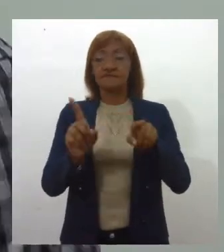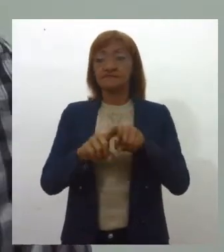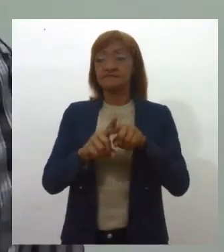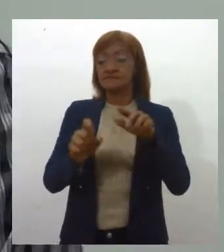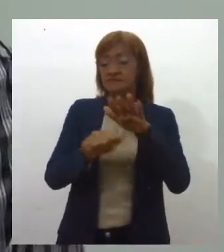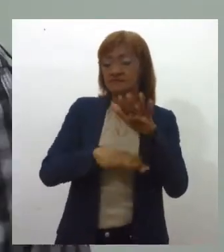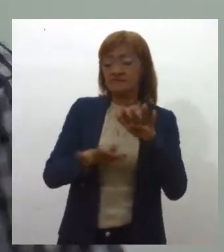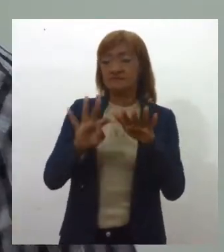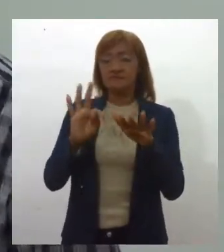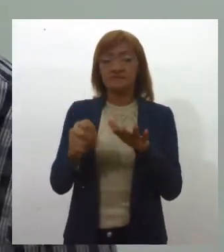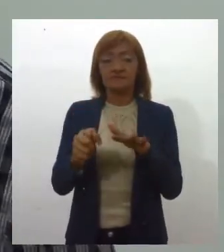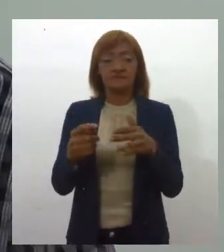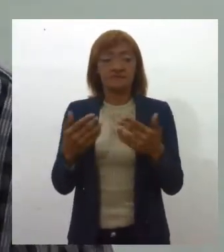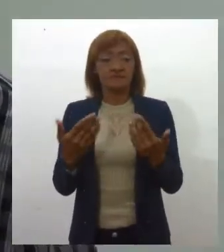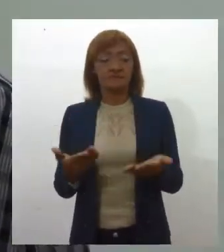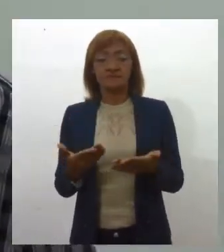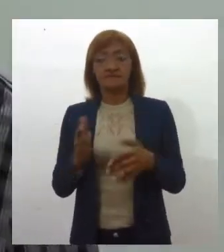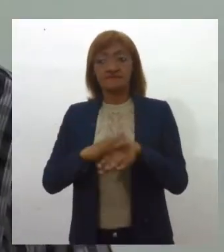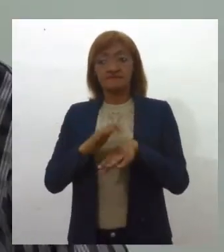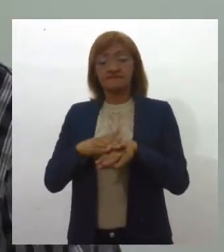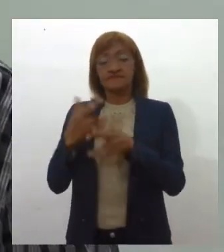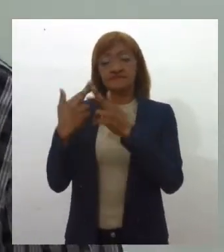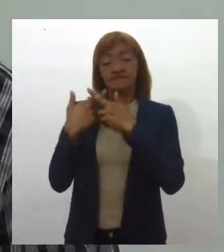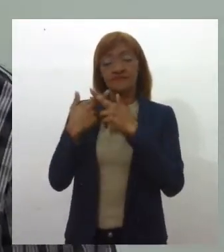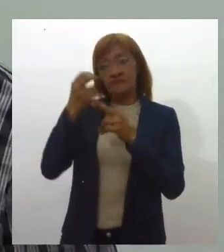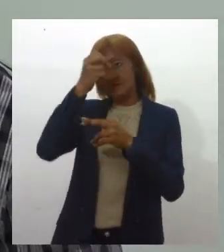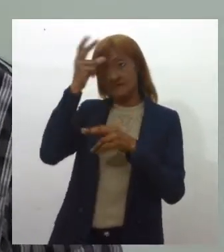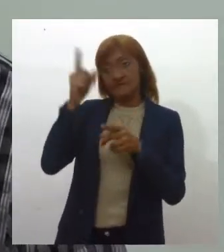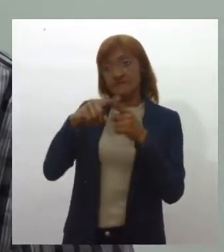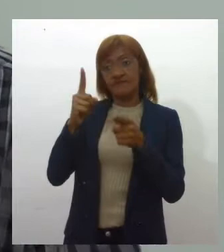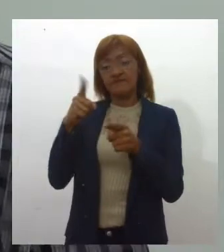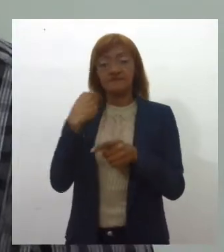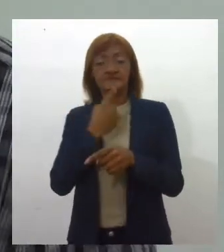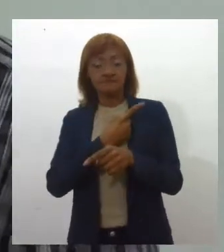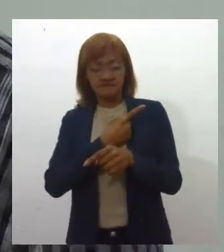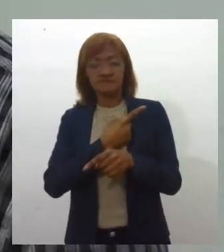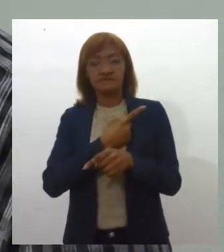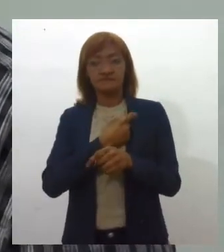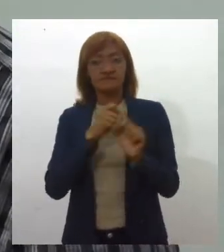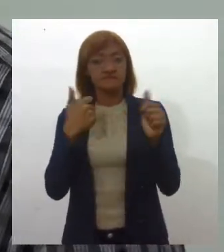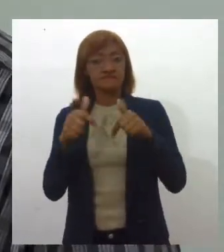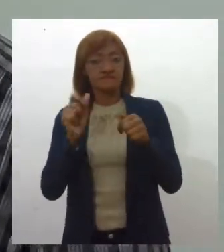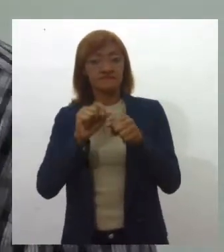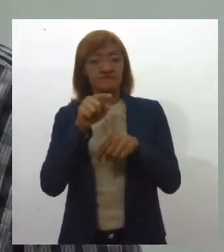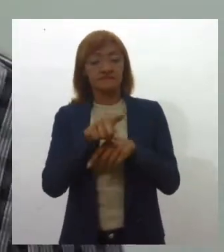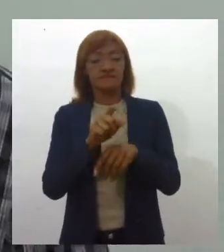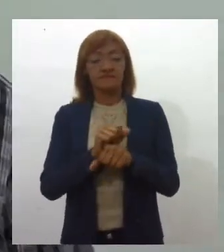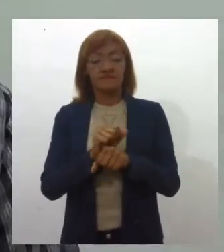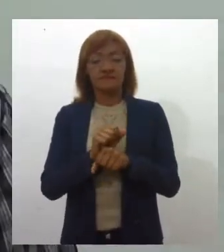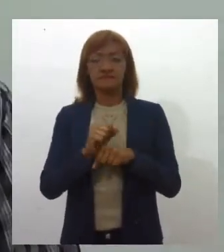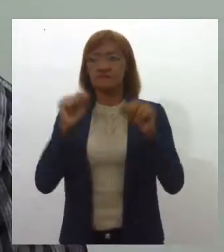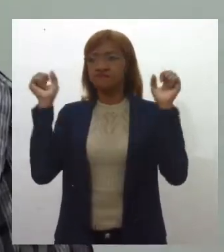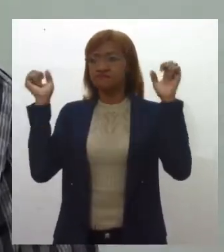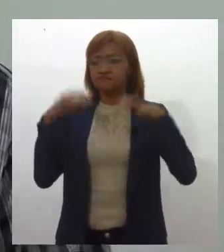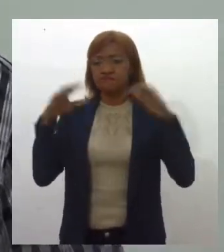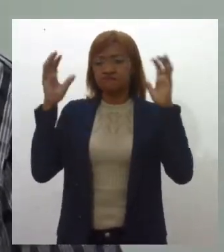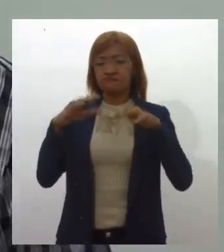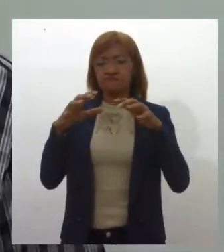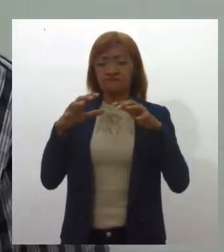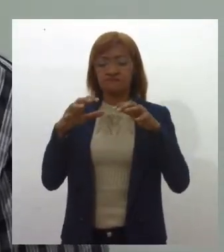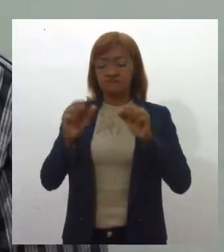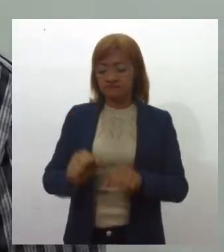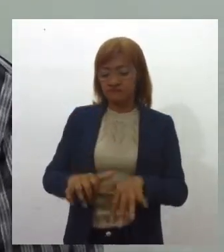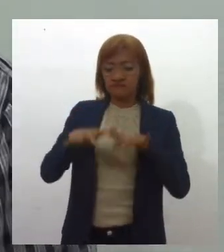nem responsabilidade da DESO era, e sim do município. Mas nós implantamos, o que nessas trovoadas que existiram agora, não houve